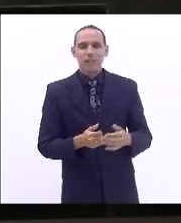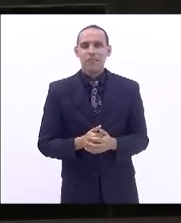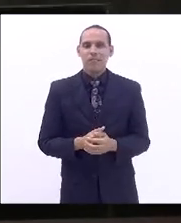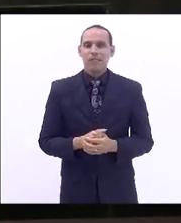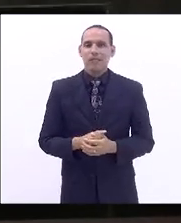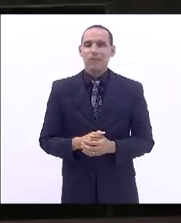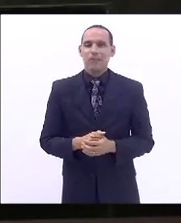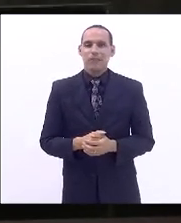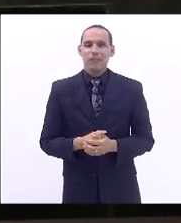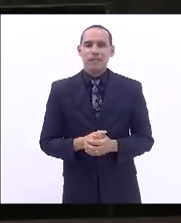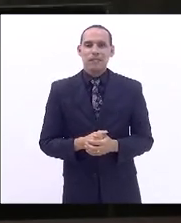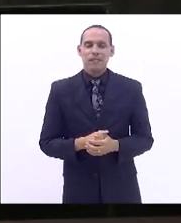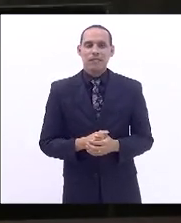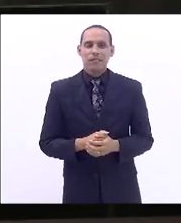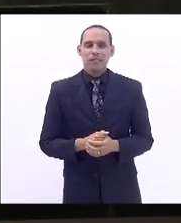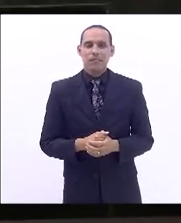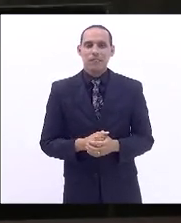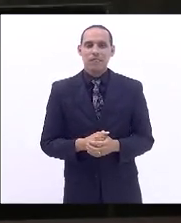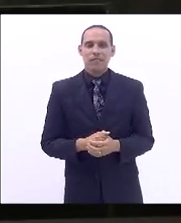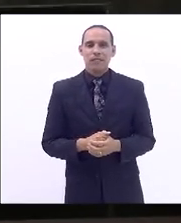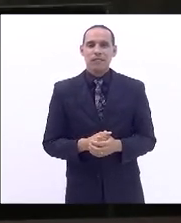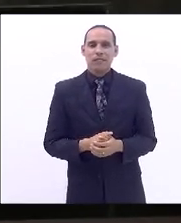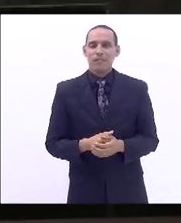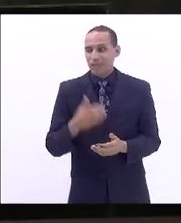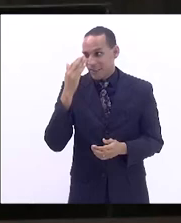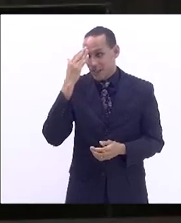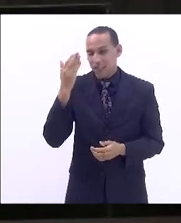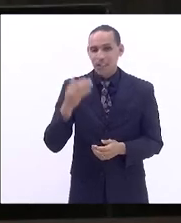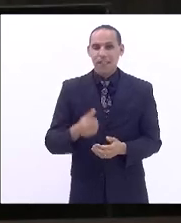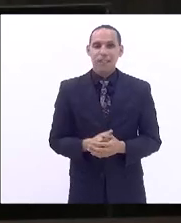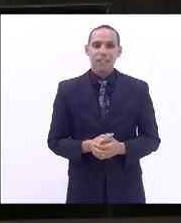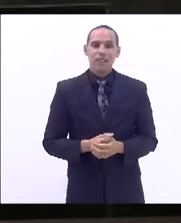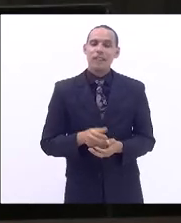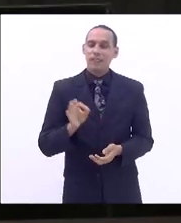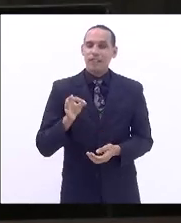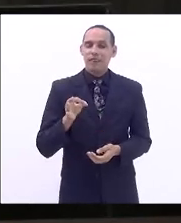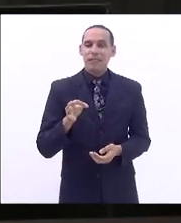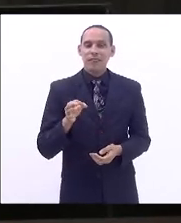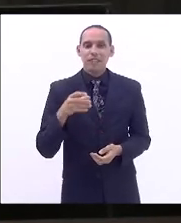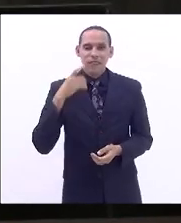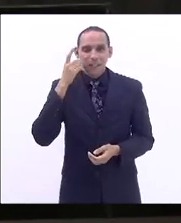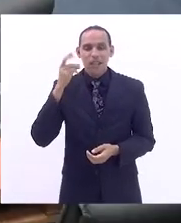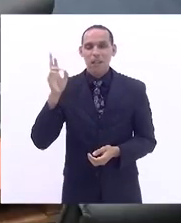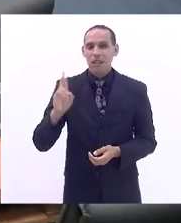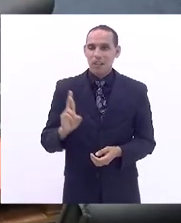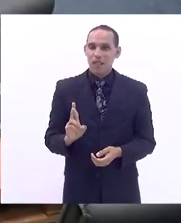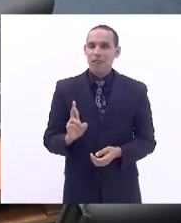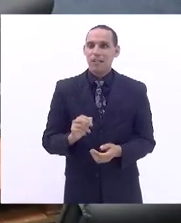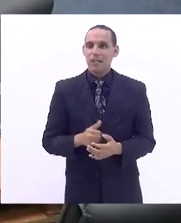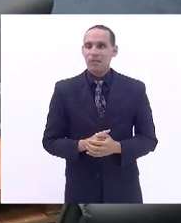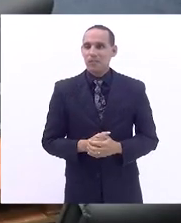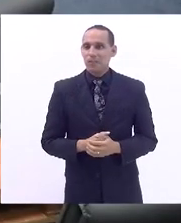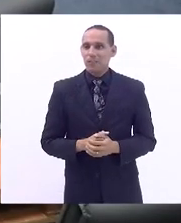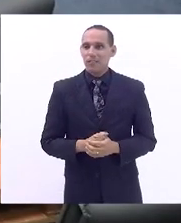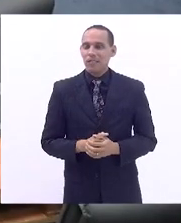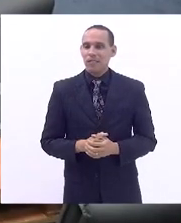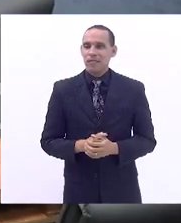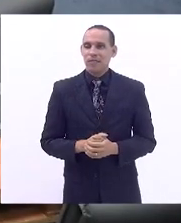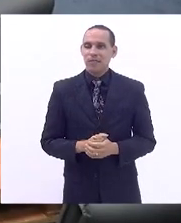desejar e aqui obrigado sim deputada Renata Nossa